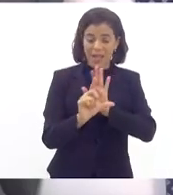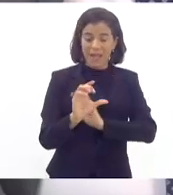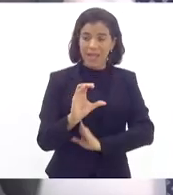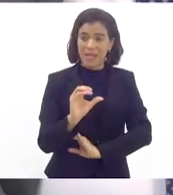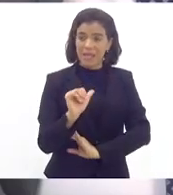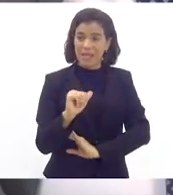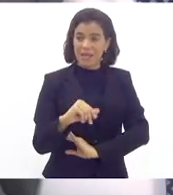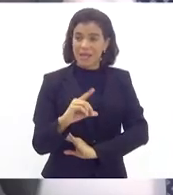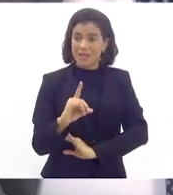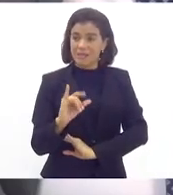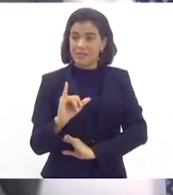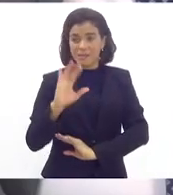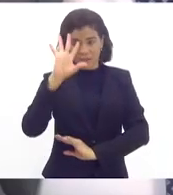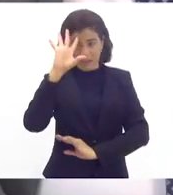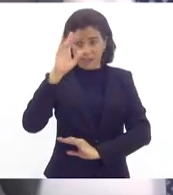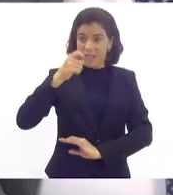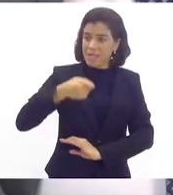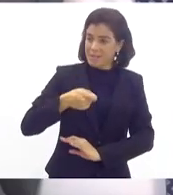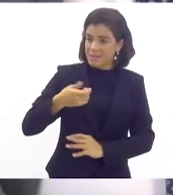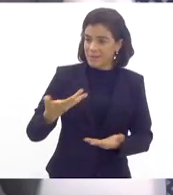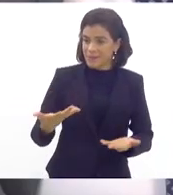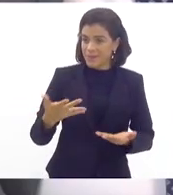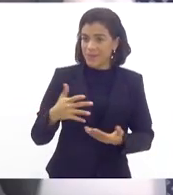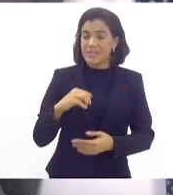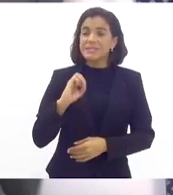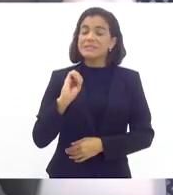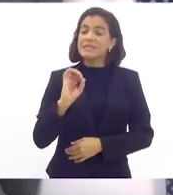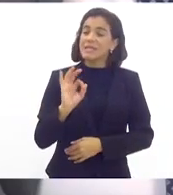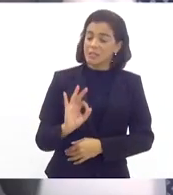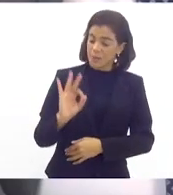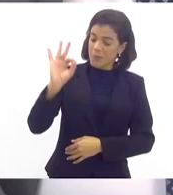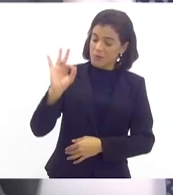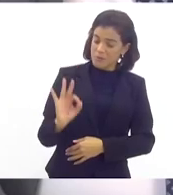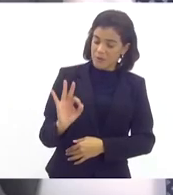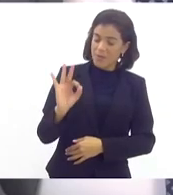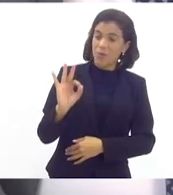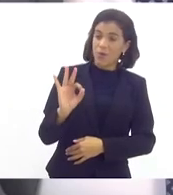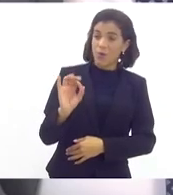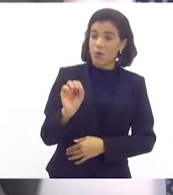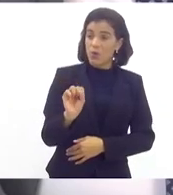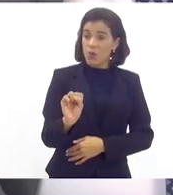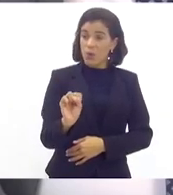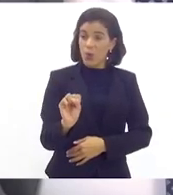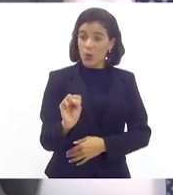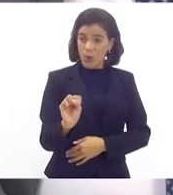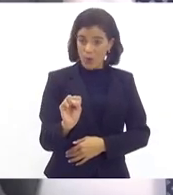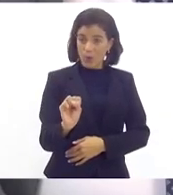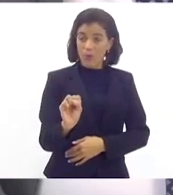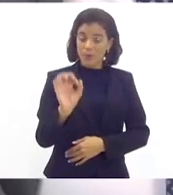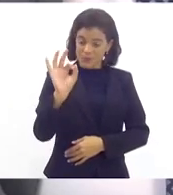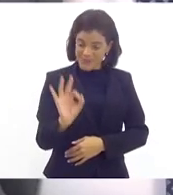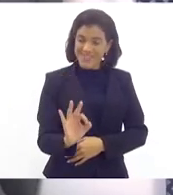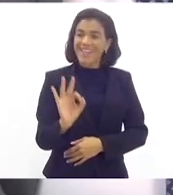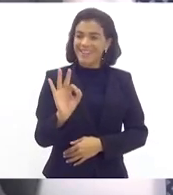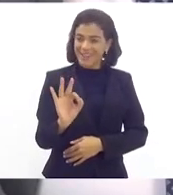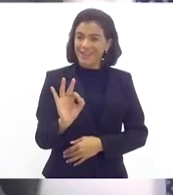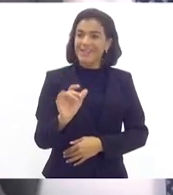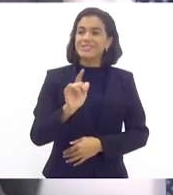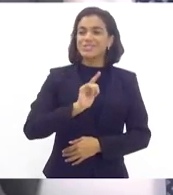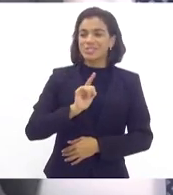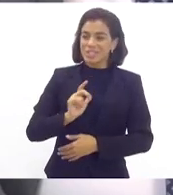o decidiu. Se colocássemos uma alíquota efetiva de 8 pontos percentuais,